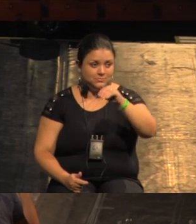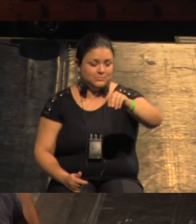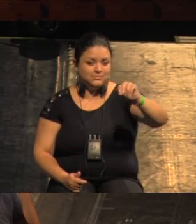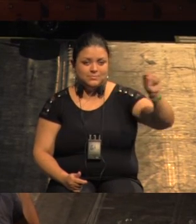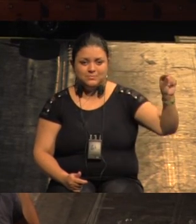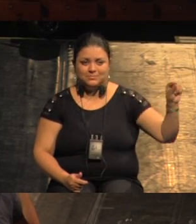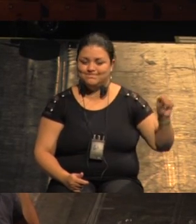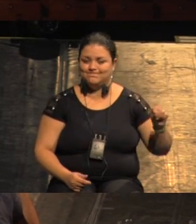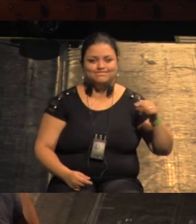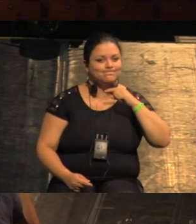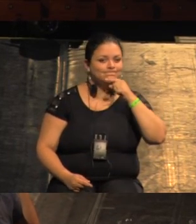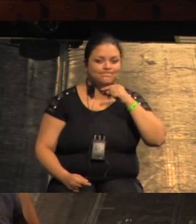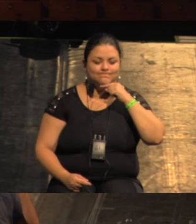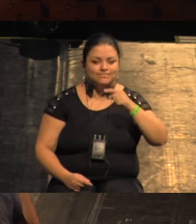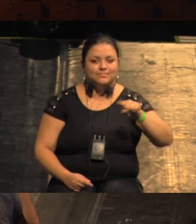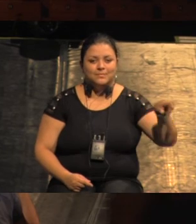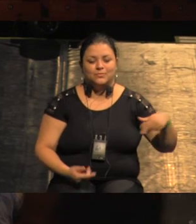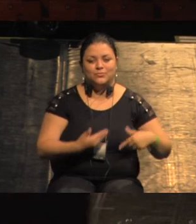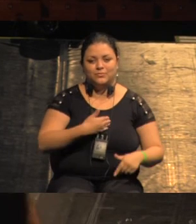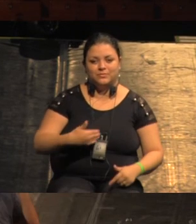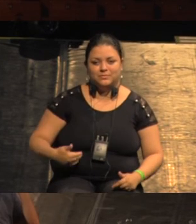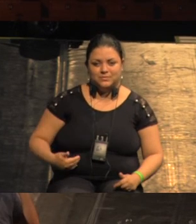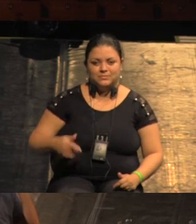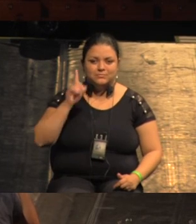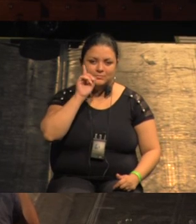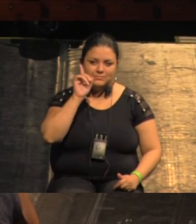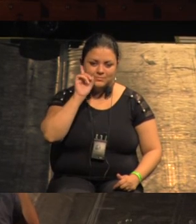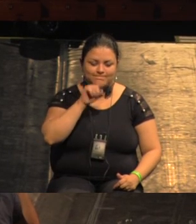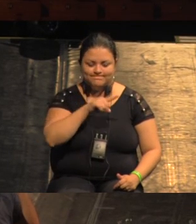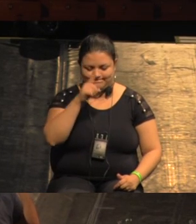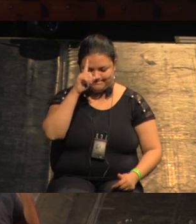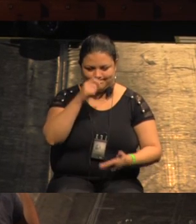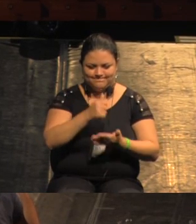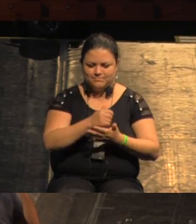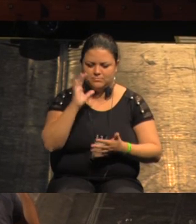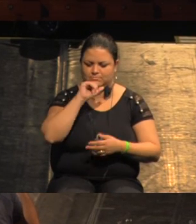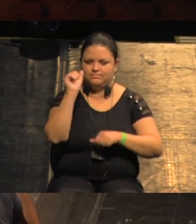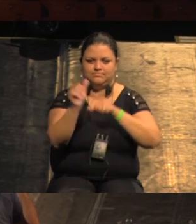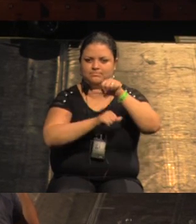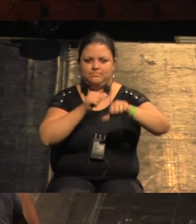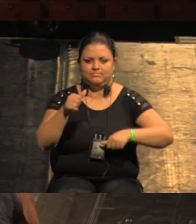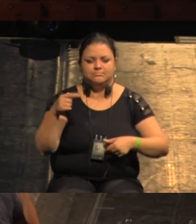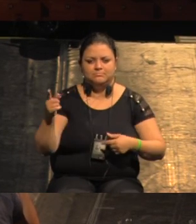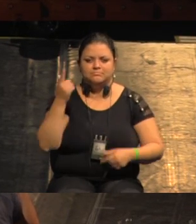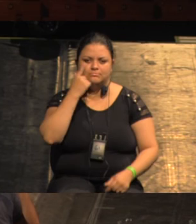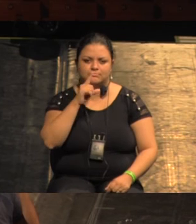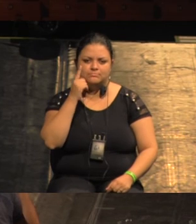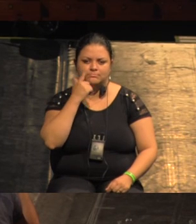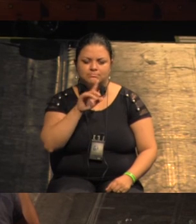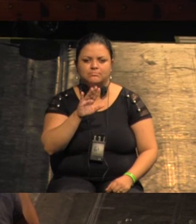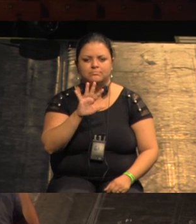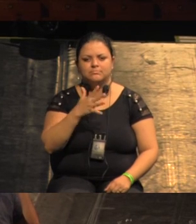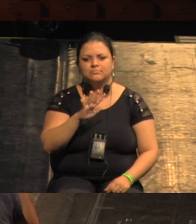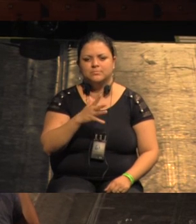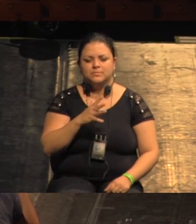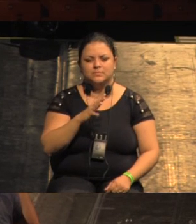dava vida. Em todas as outras situações, não funcionou. O que eles fizeram? Bom, os americanos têm essa flexibilidade, essa